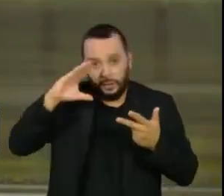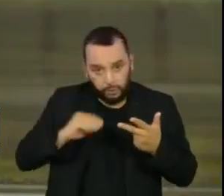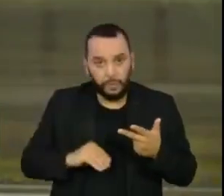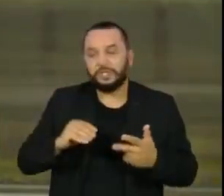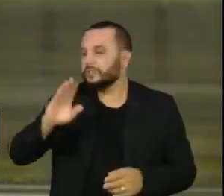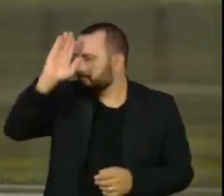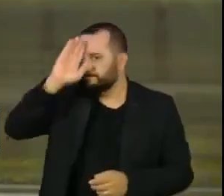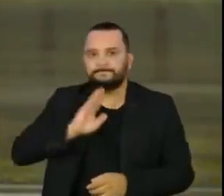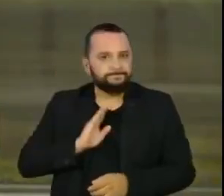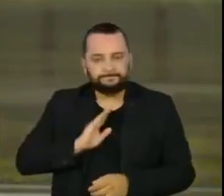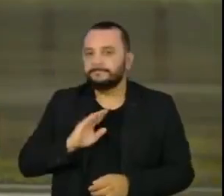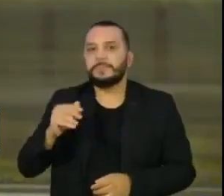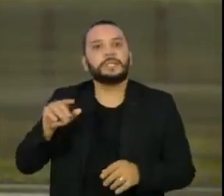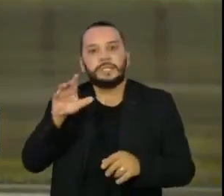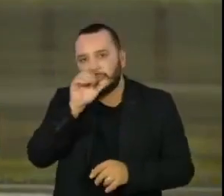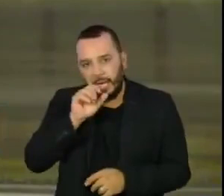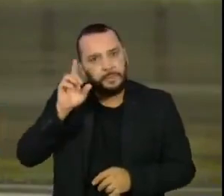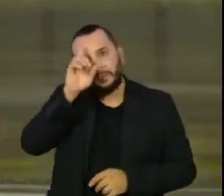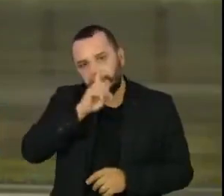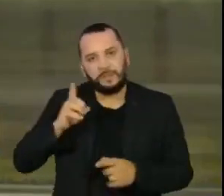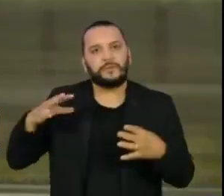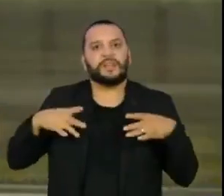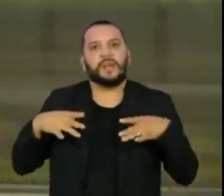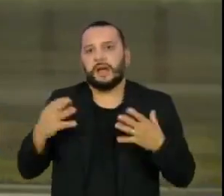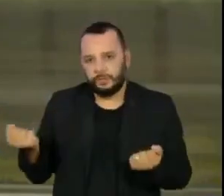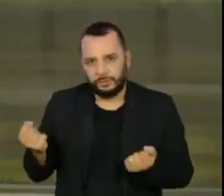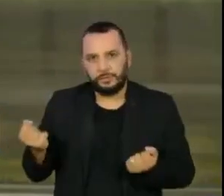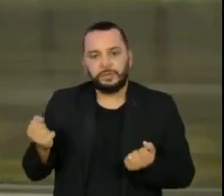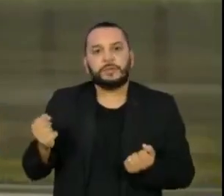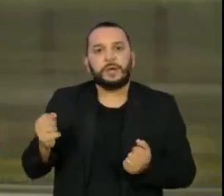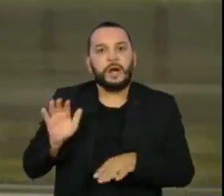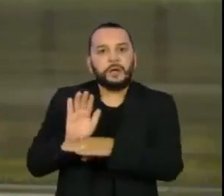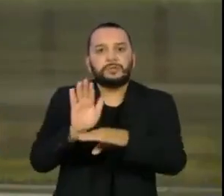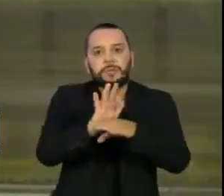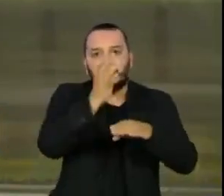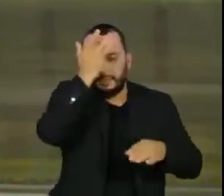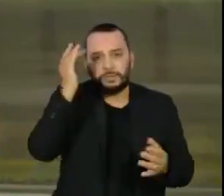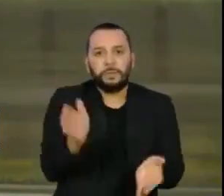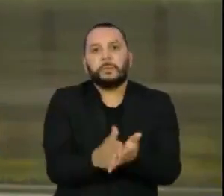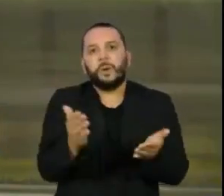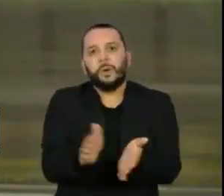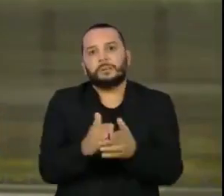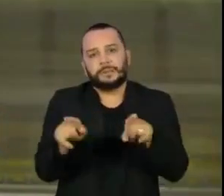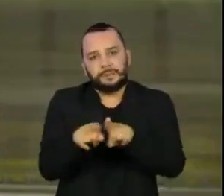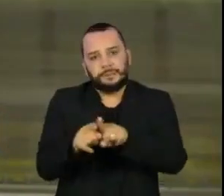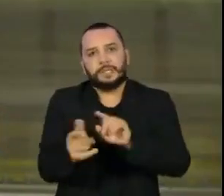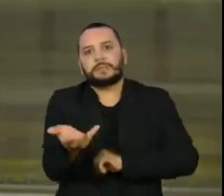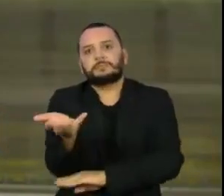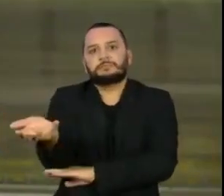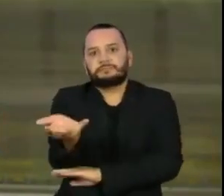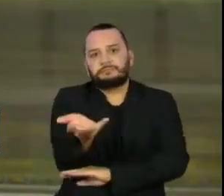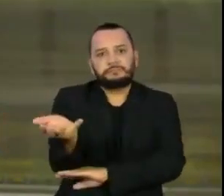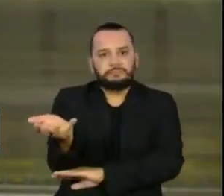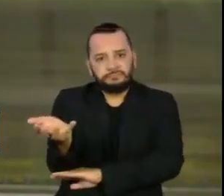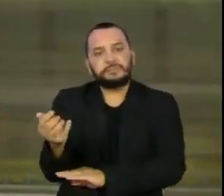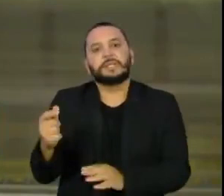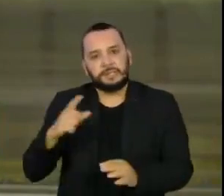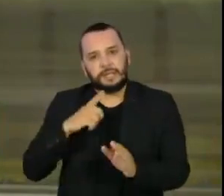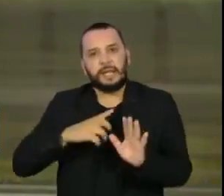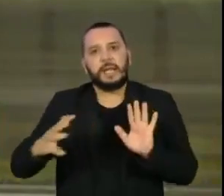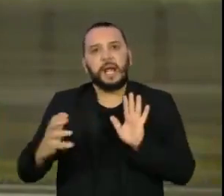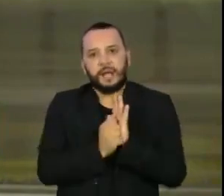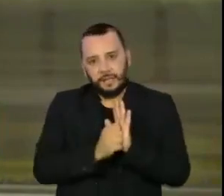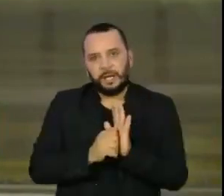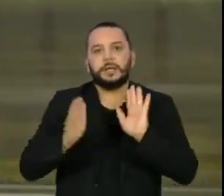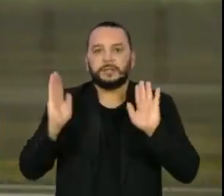toda semana, incluindo sábados, domingos e feriados, para as pessoas em situação de rua que estejam cadastradas no sistema